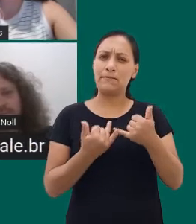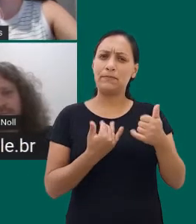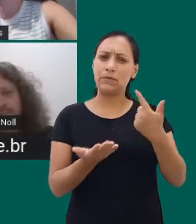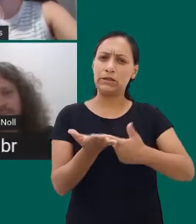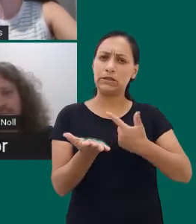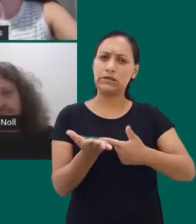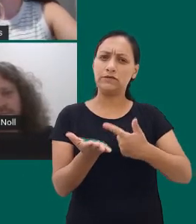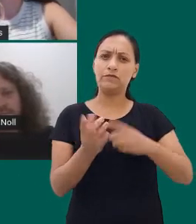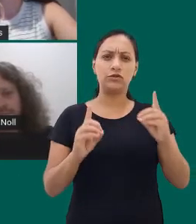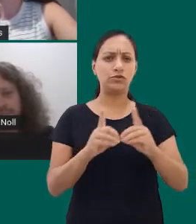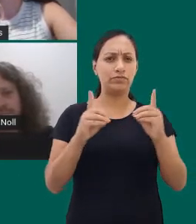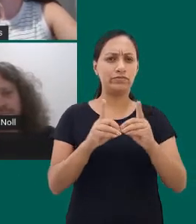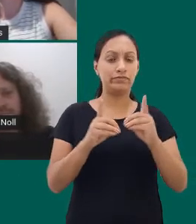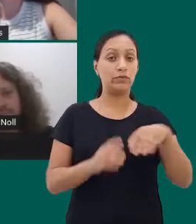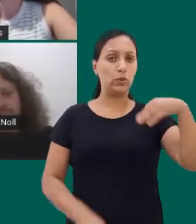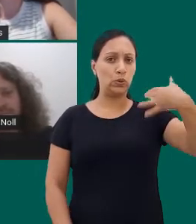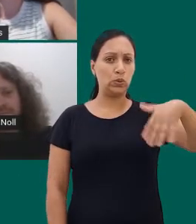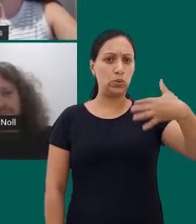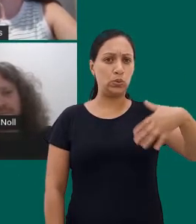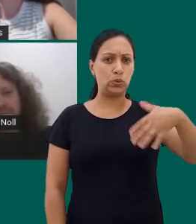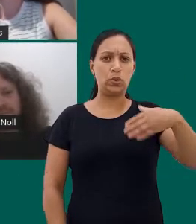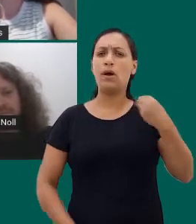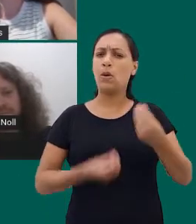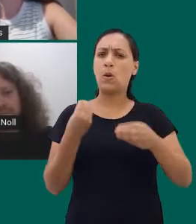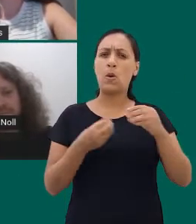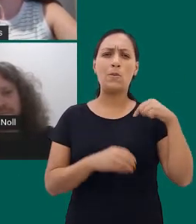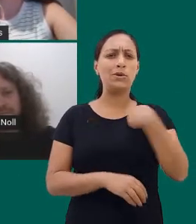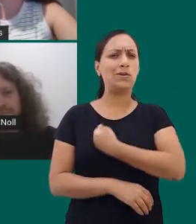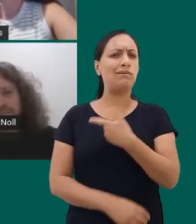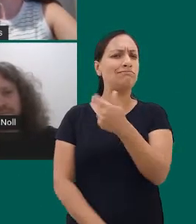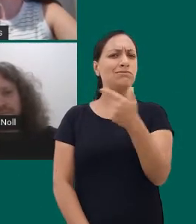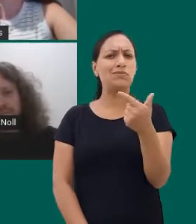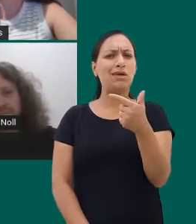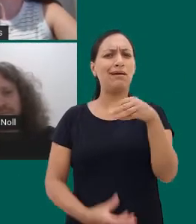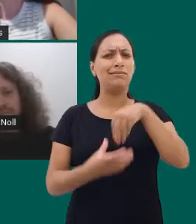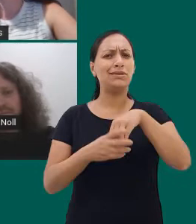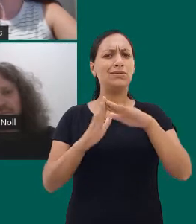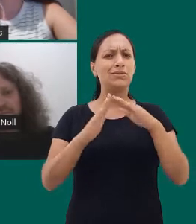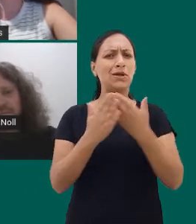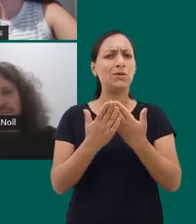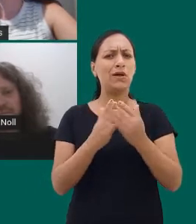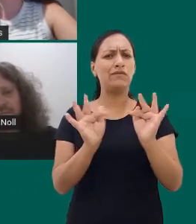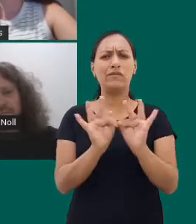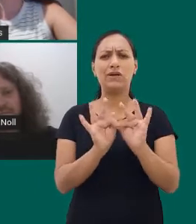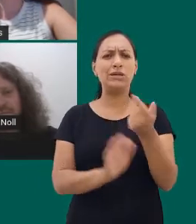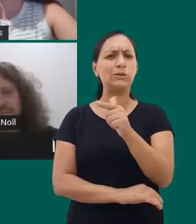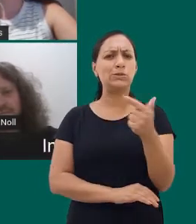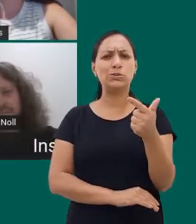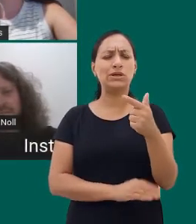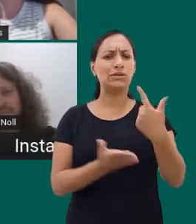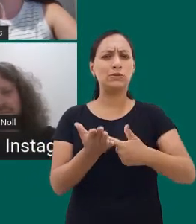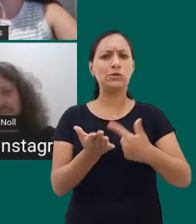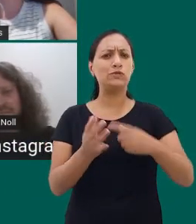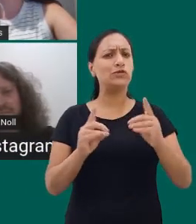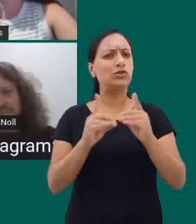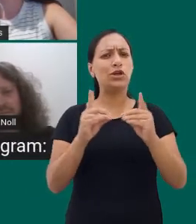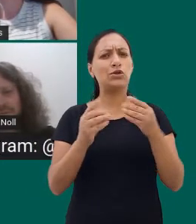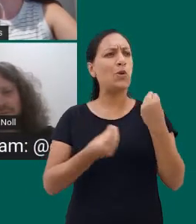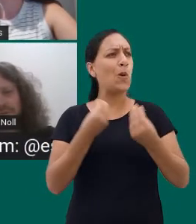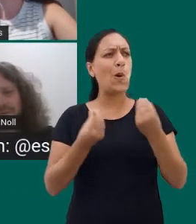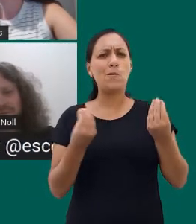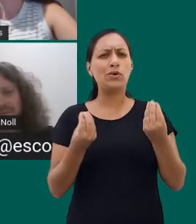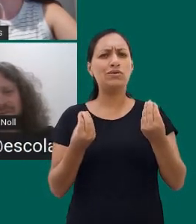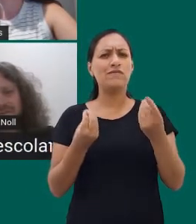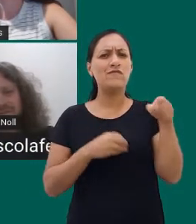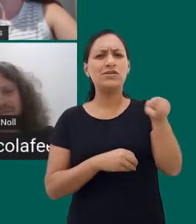caro, né? Como é que a gente não tem livro didático? Como assim não tem, Cris? Como é que tu não tem? O que tu